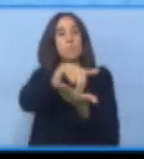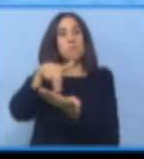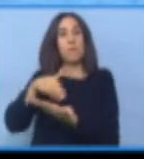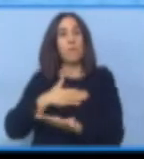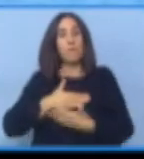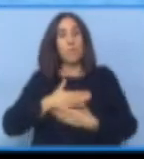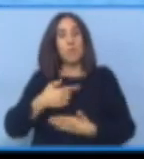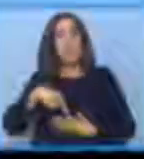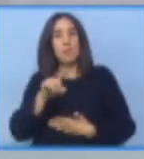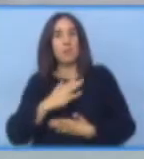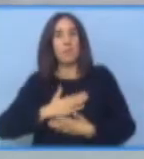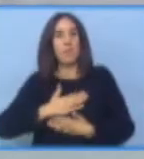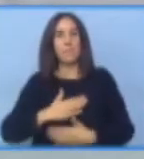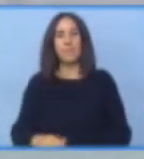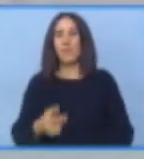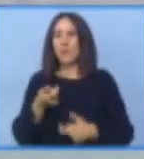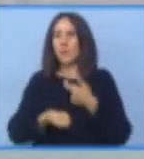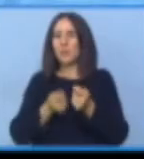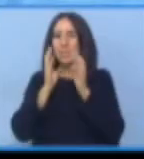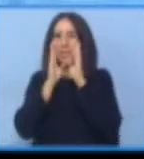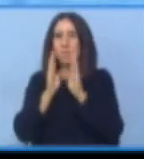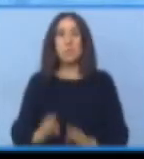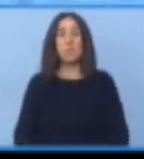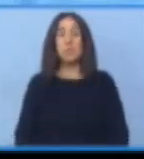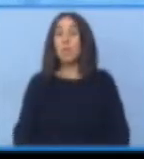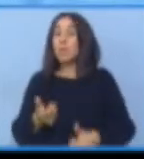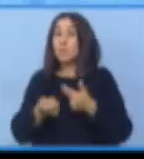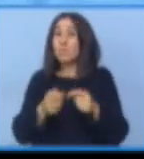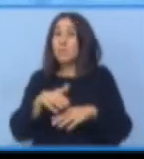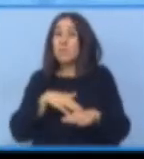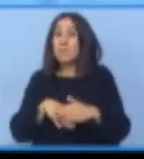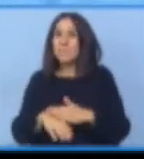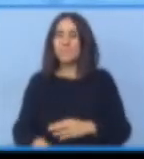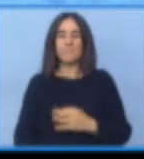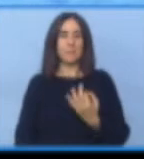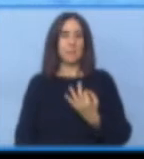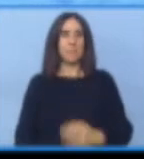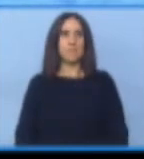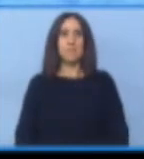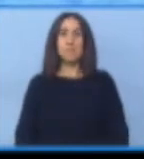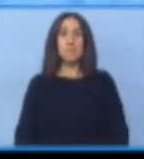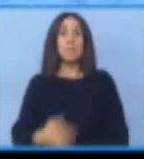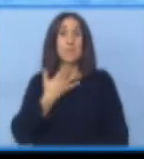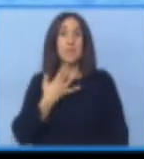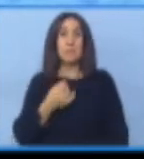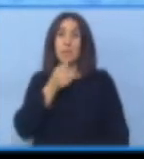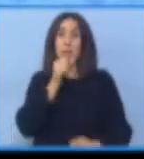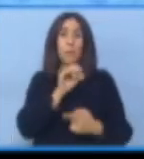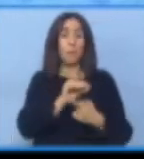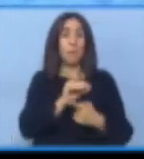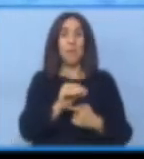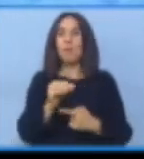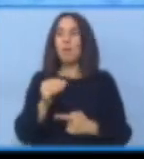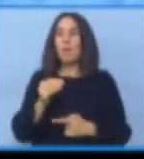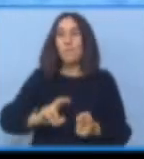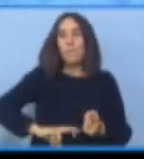de ir. Atento às pequenas coisas. E fazer essas pequenas Exato. coisas. E, quer dizer, é dar água a quem tem sede, dar de comer a quem tem fome. E